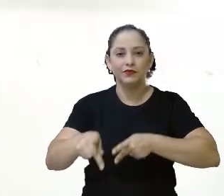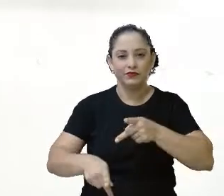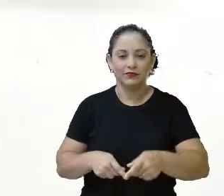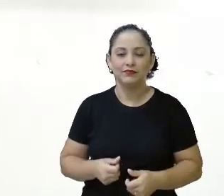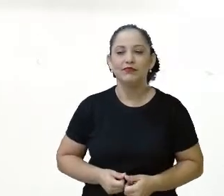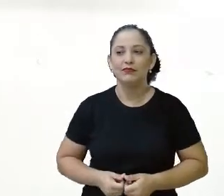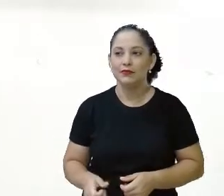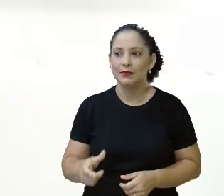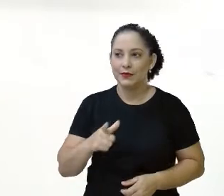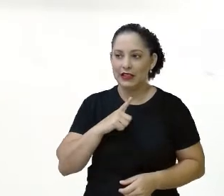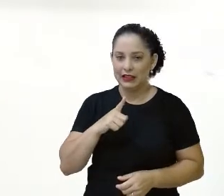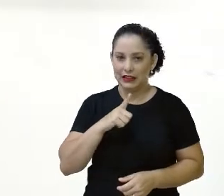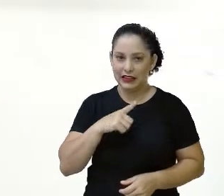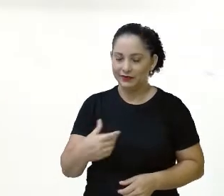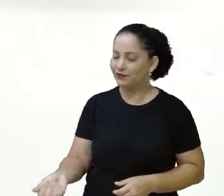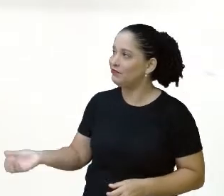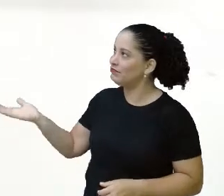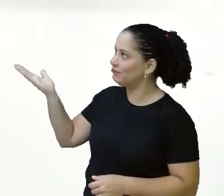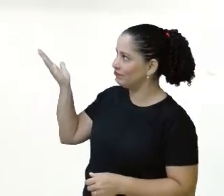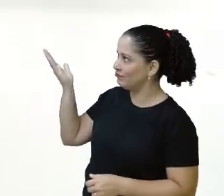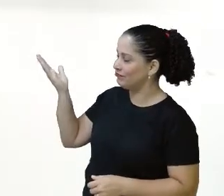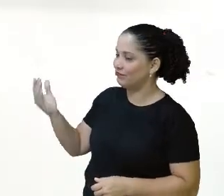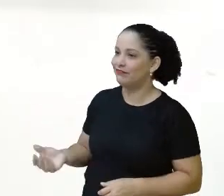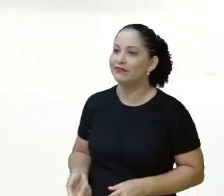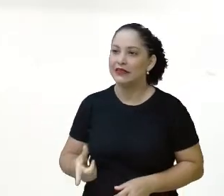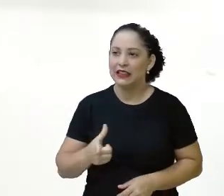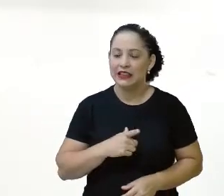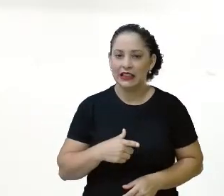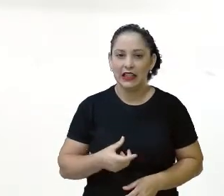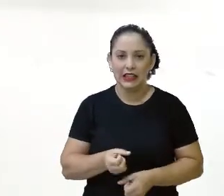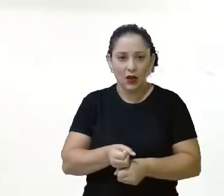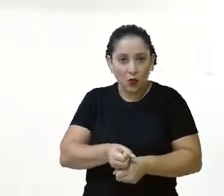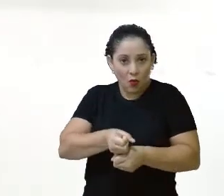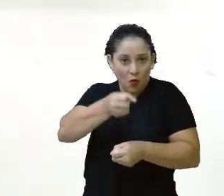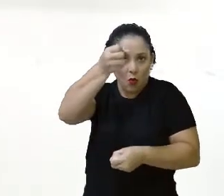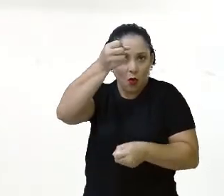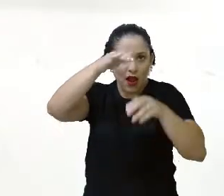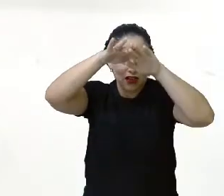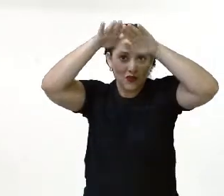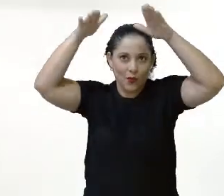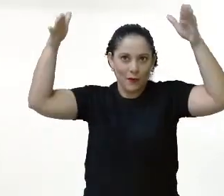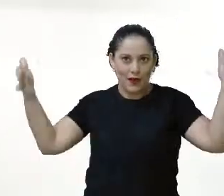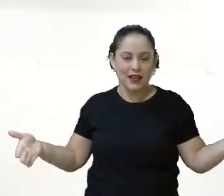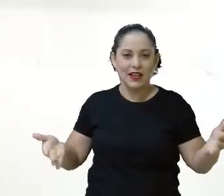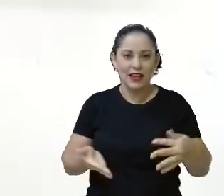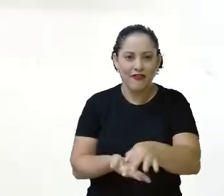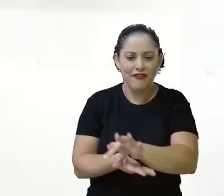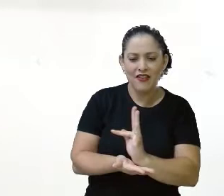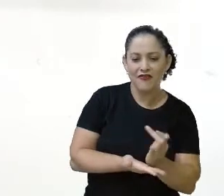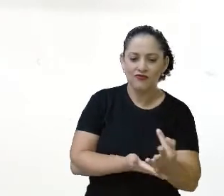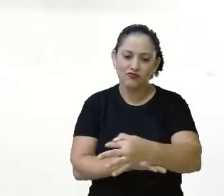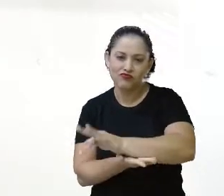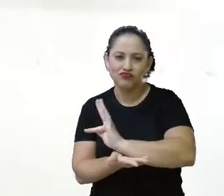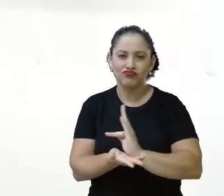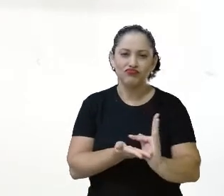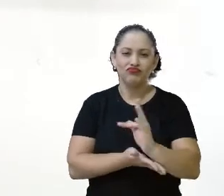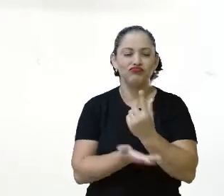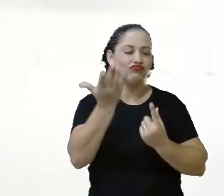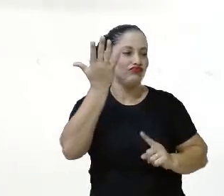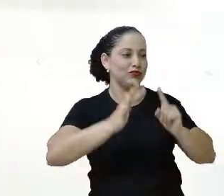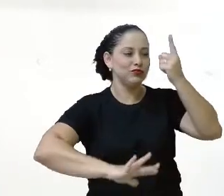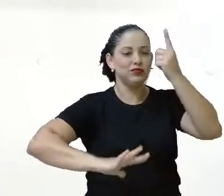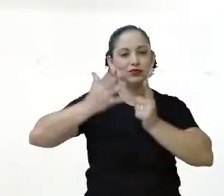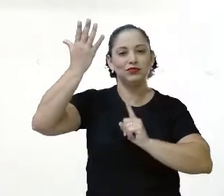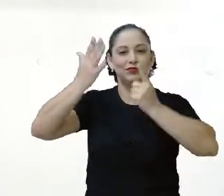vocês aí, nessa imagem, uma sombrinha, né? Uma sombrinha de frevo